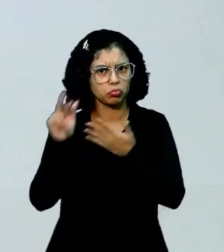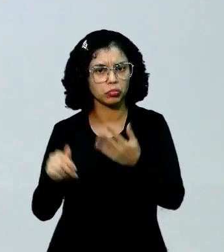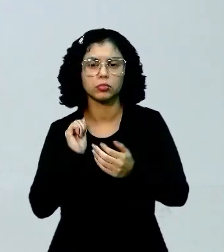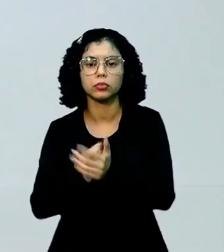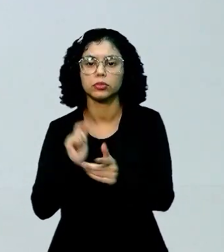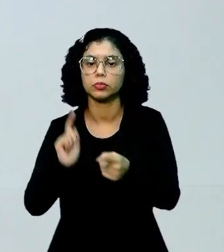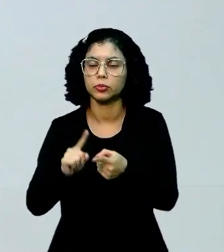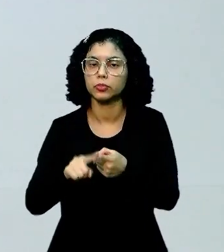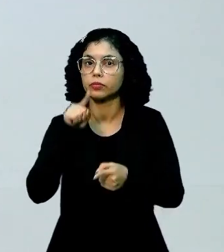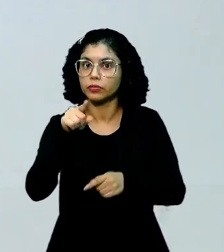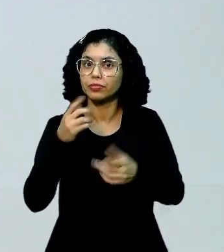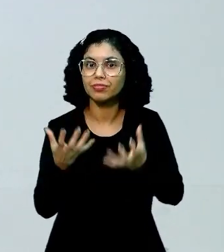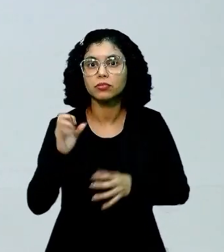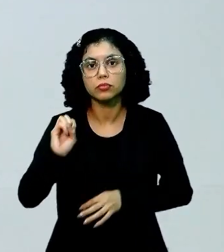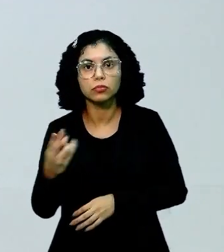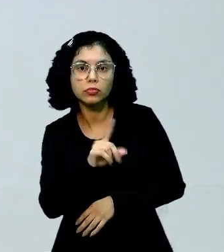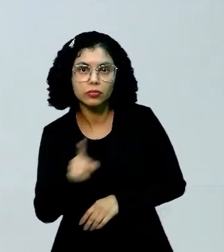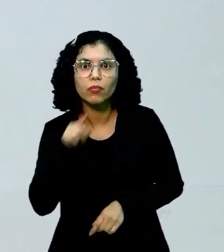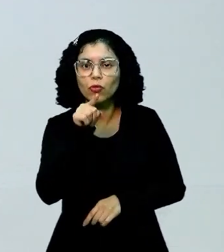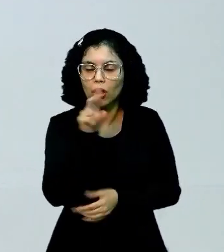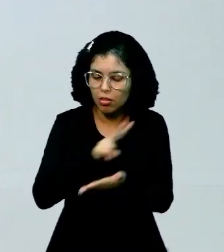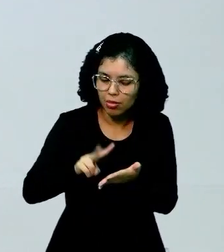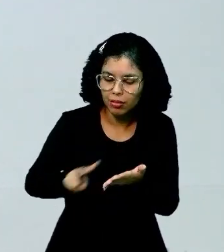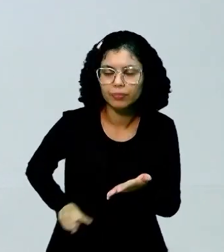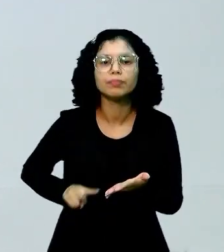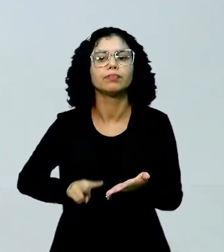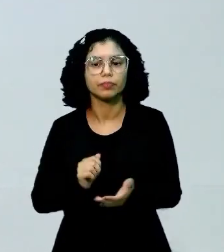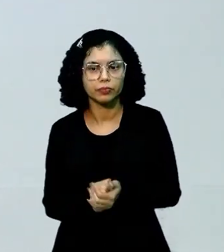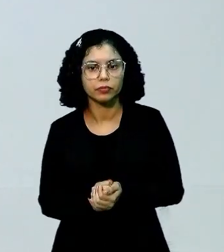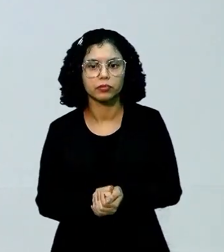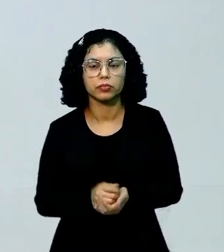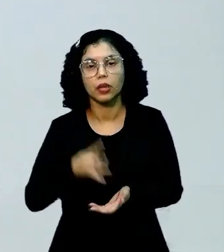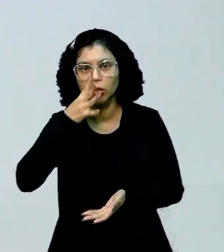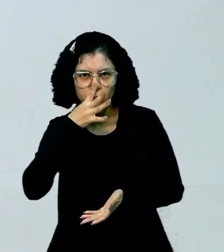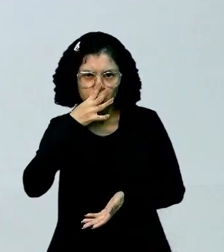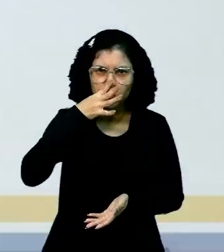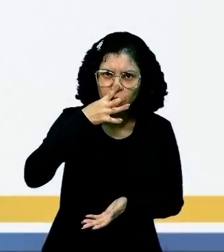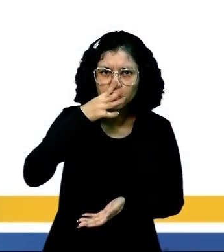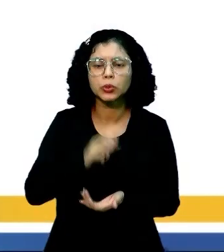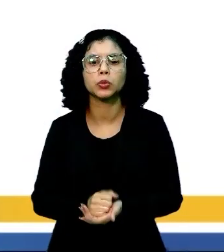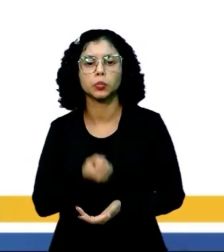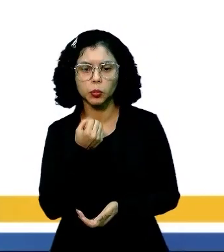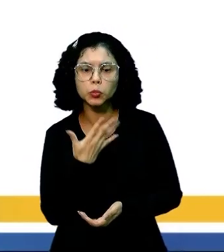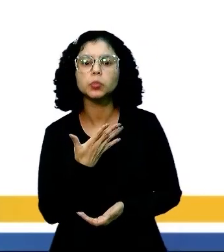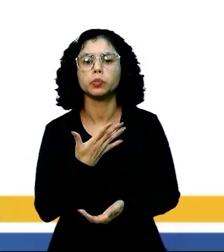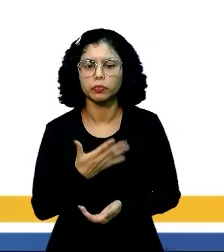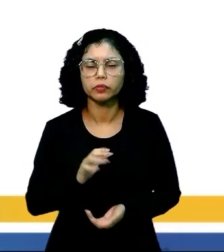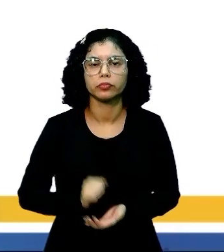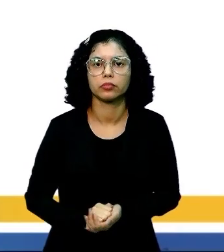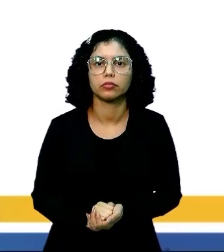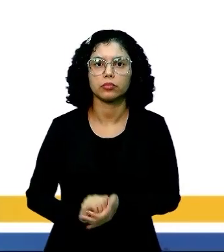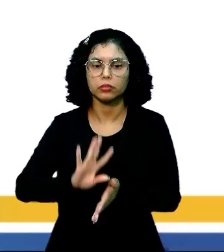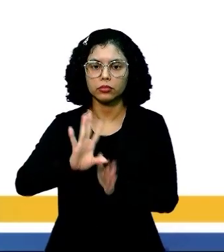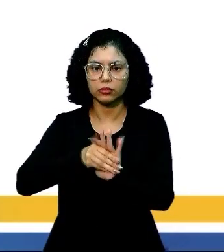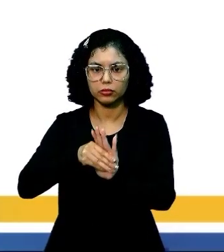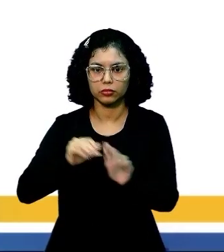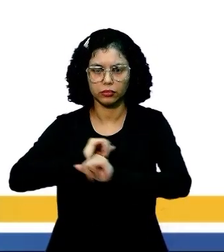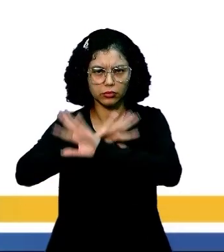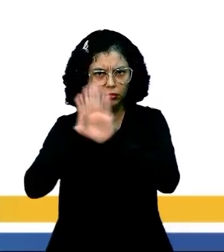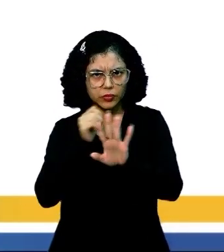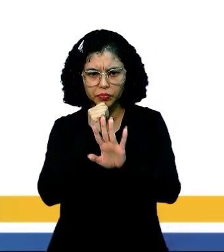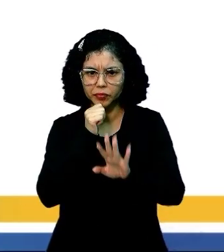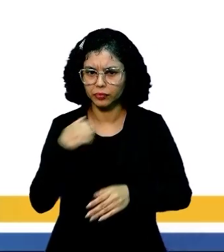Porque você, querendo ou não, quando você lê, você assiste bastante noticiário, né, você fica uma pessoa